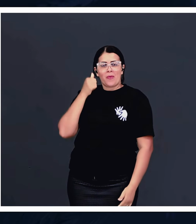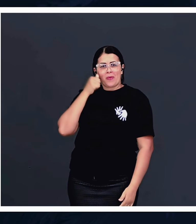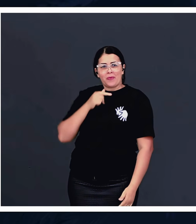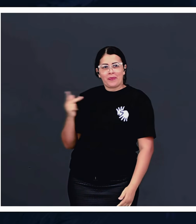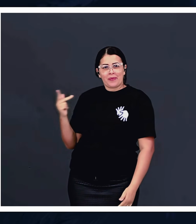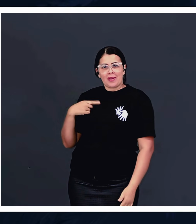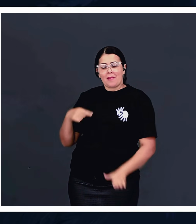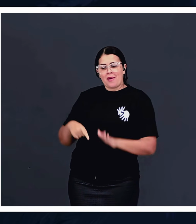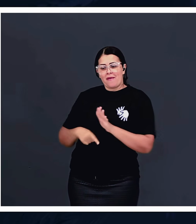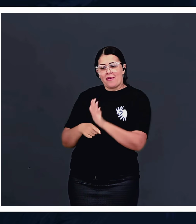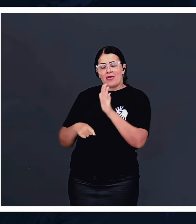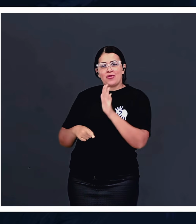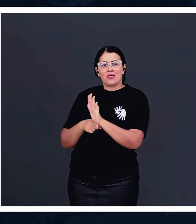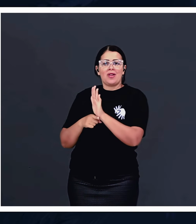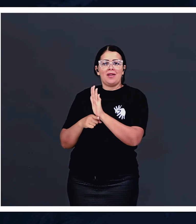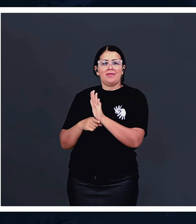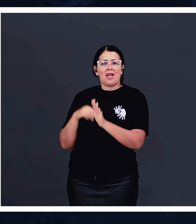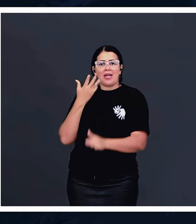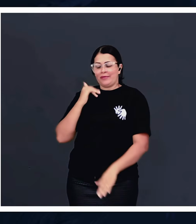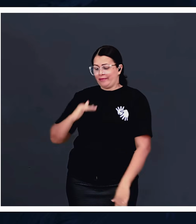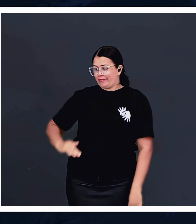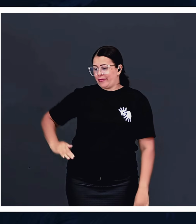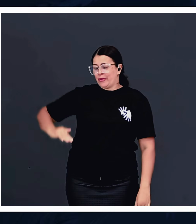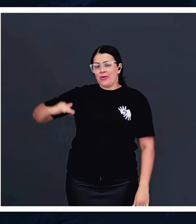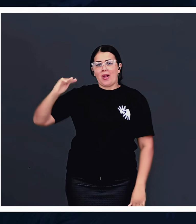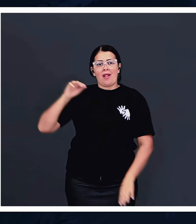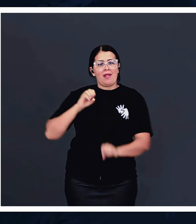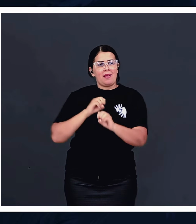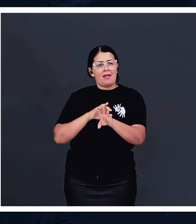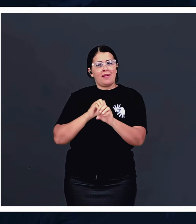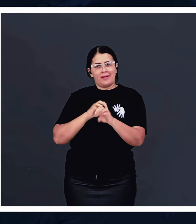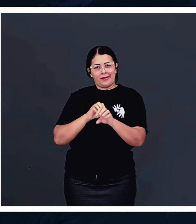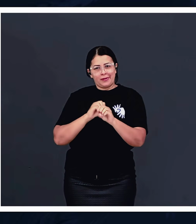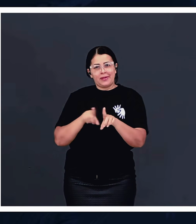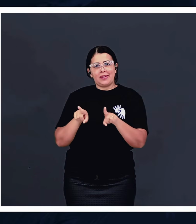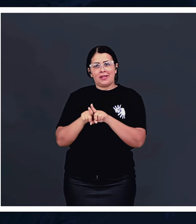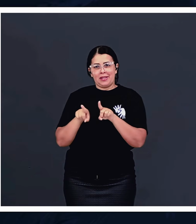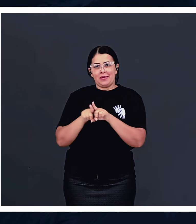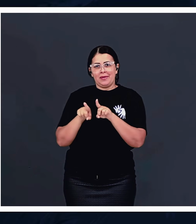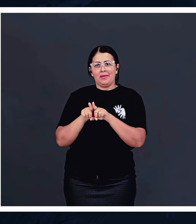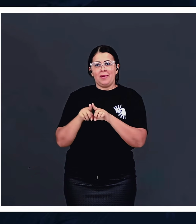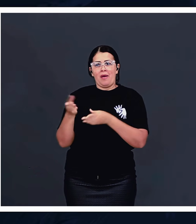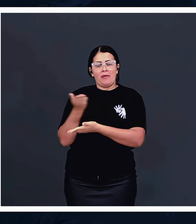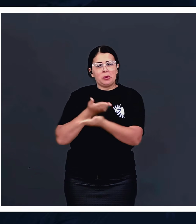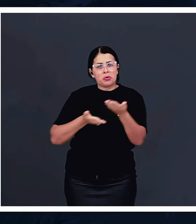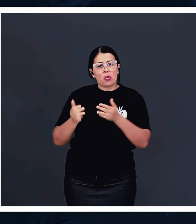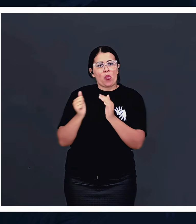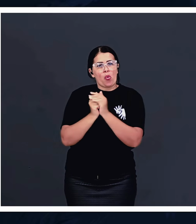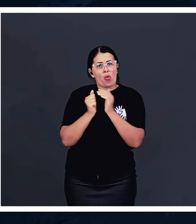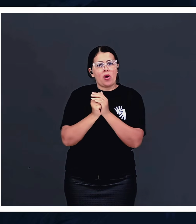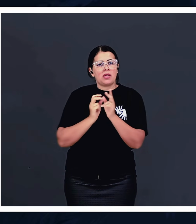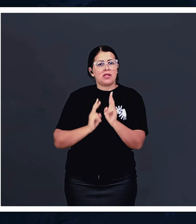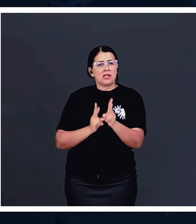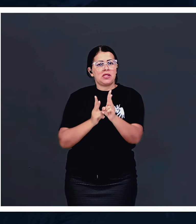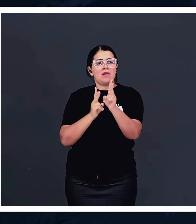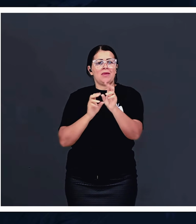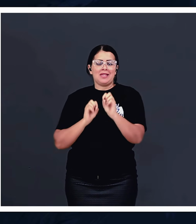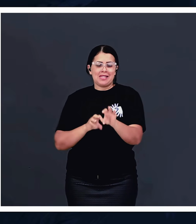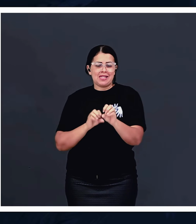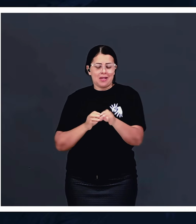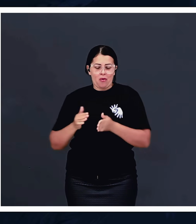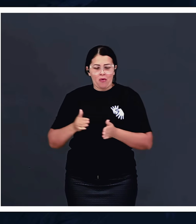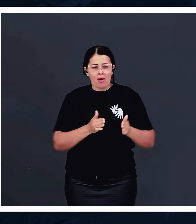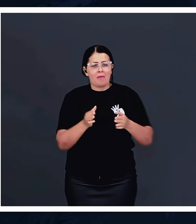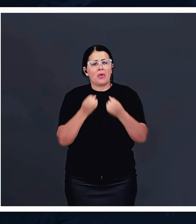vão auxiliá-los na criação dessa criança, na educação, na intercessão, na oração, ensinando bons